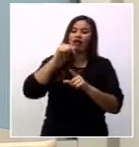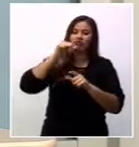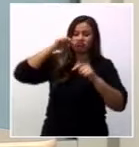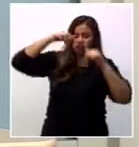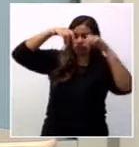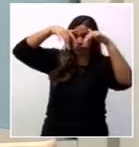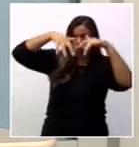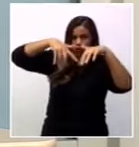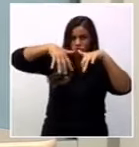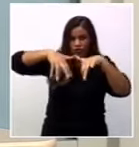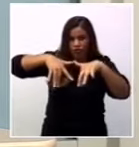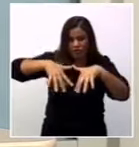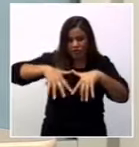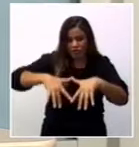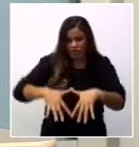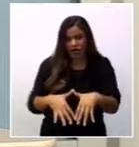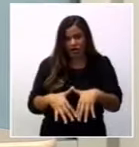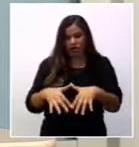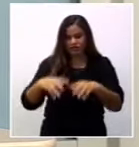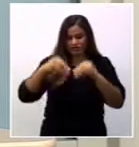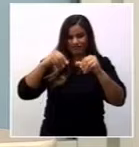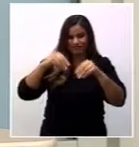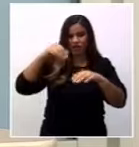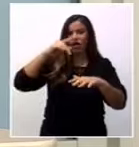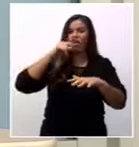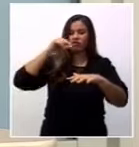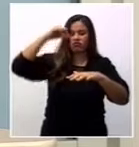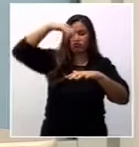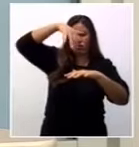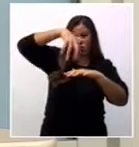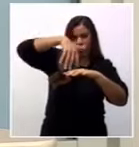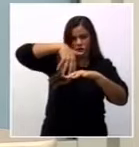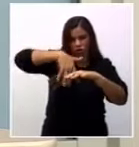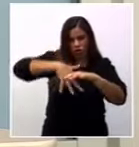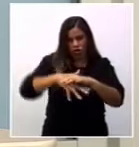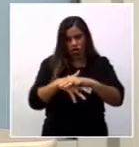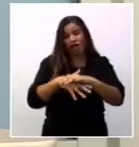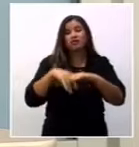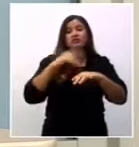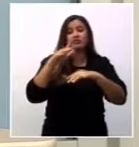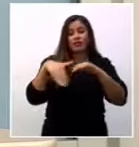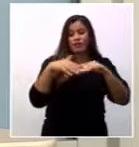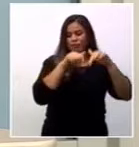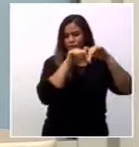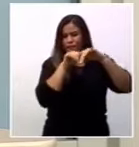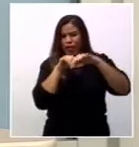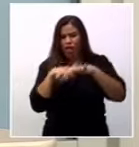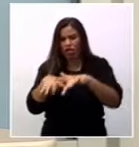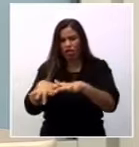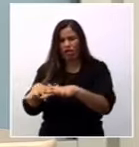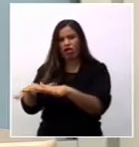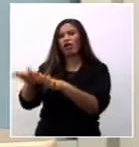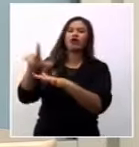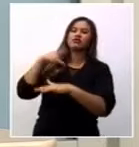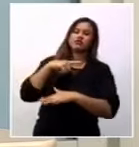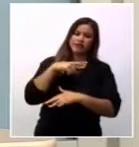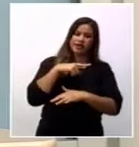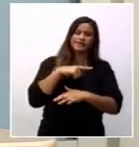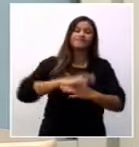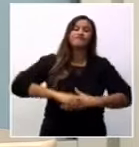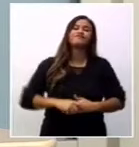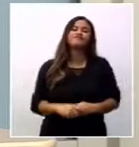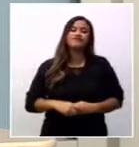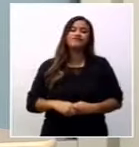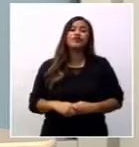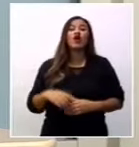água nesse terreno, né, pode ocasionar, né, os deslizamentos. A gente também, em uma das